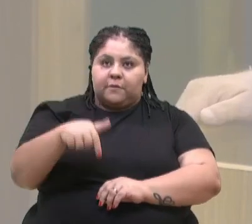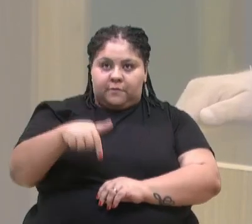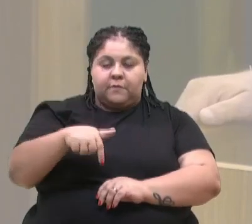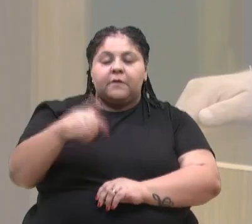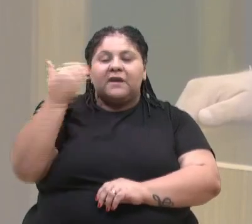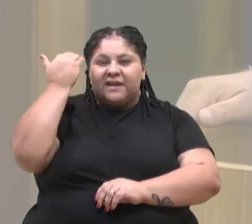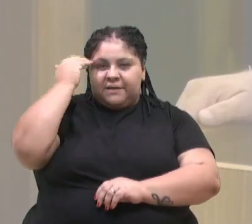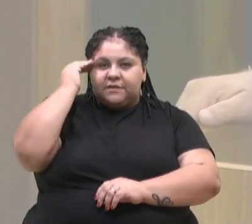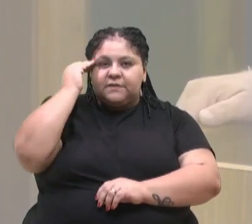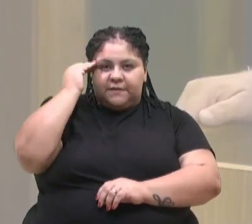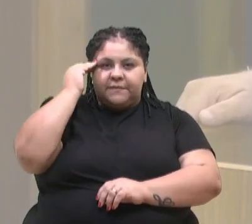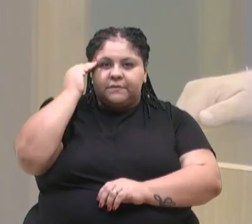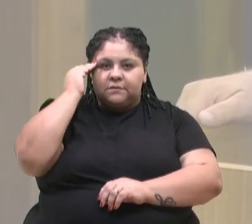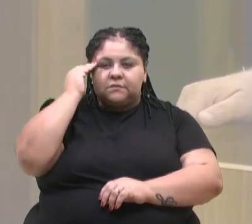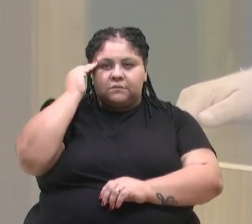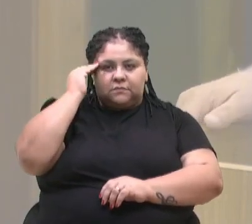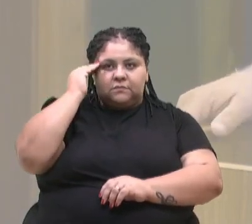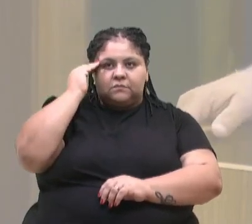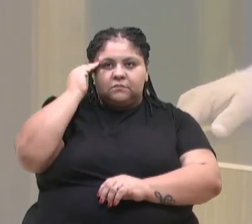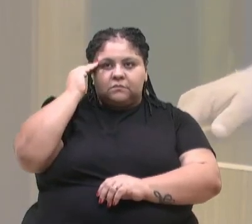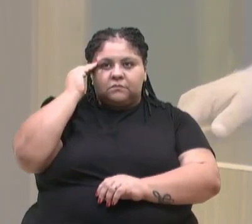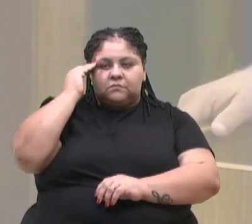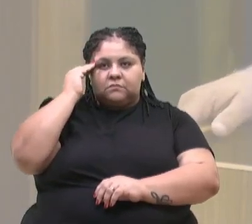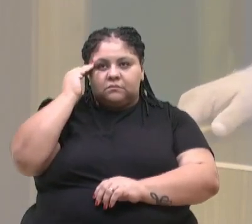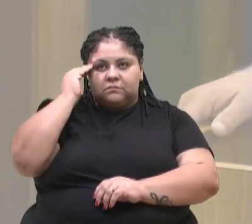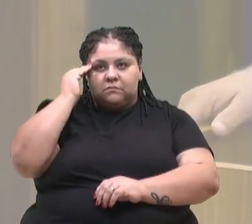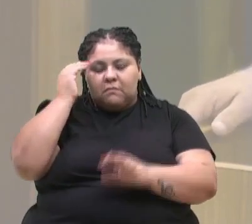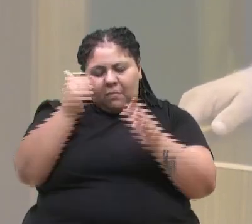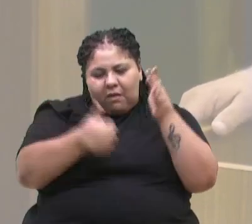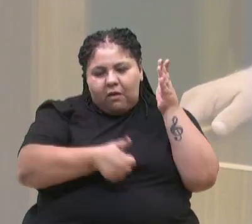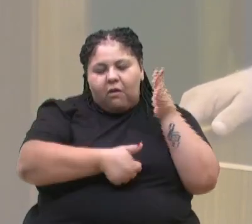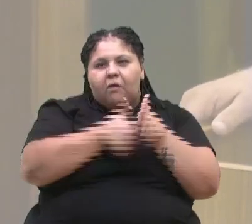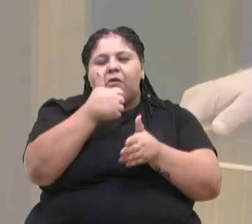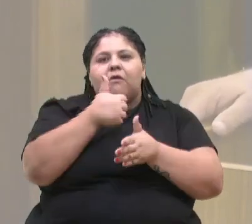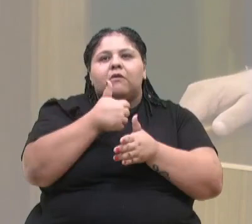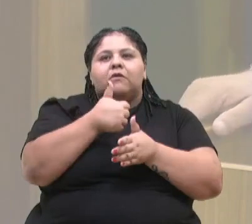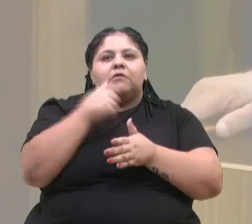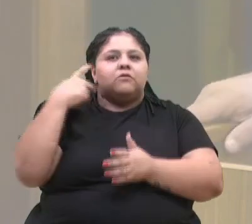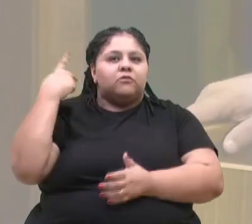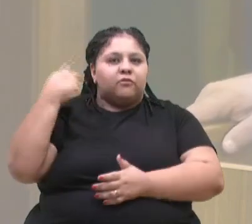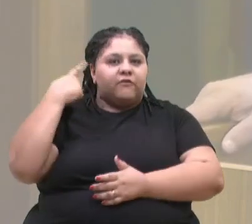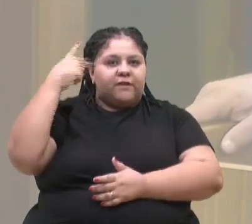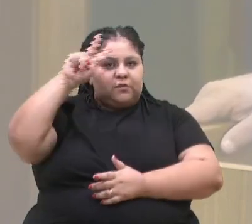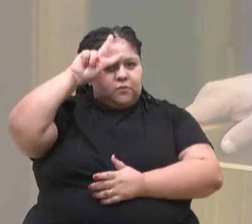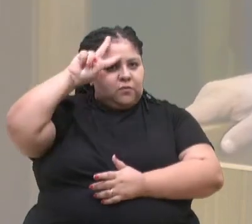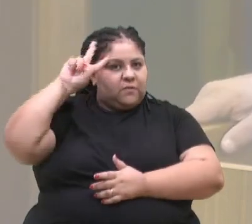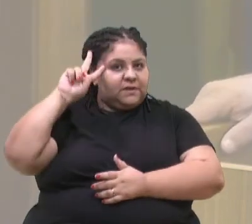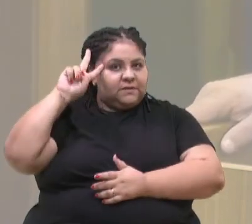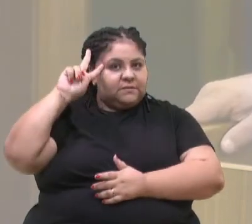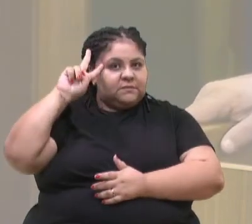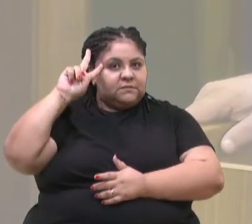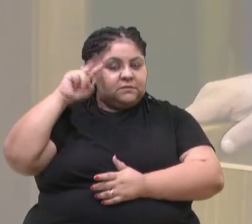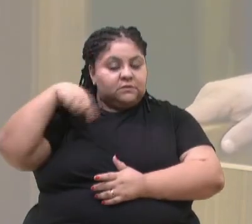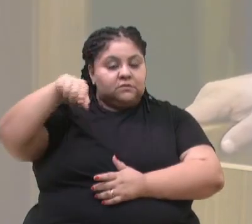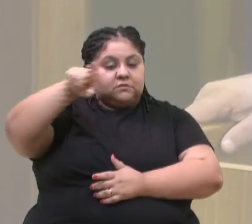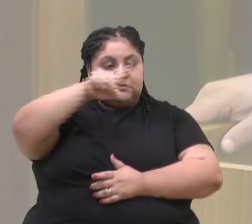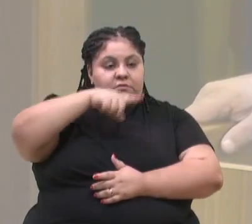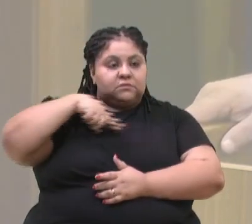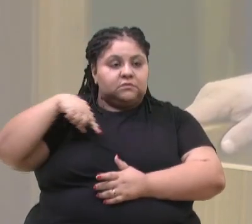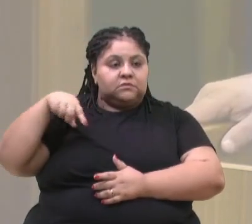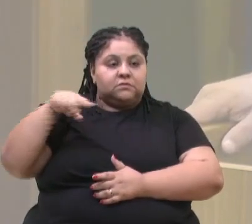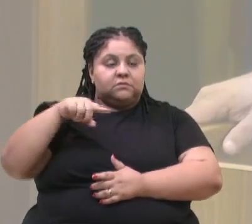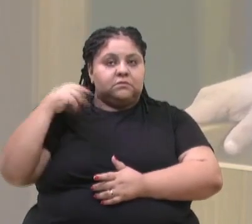sei que boa recuperação ao vereador Luiz, E para nós isso